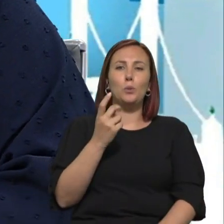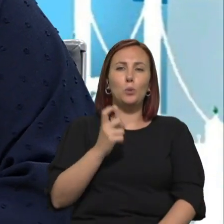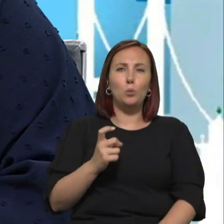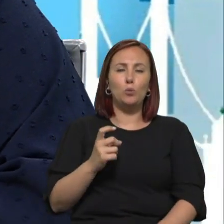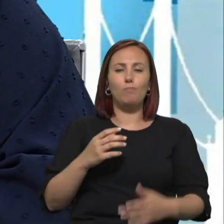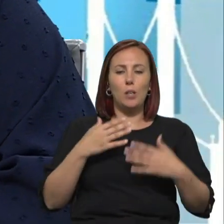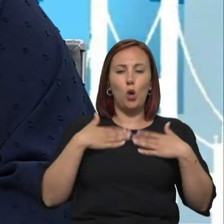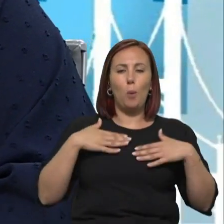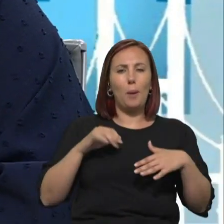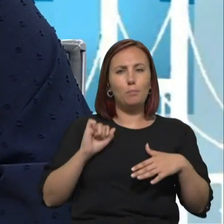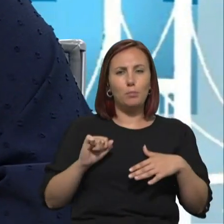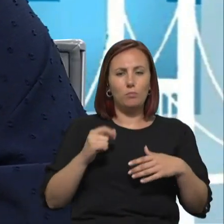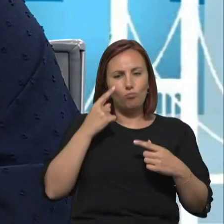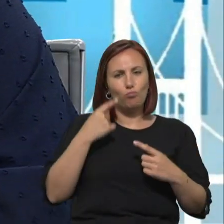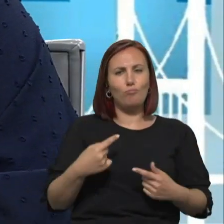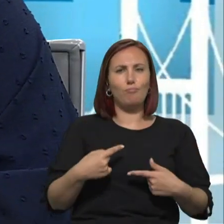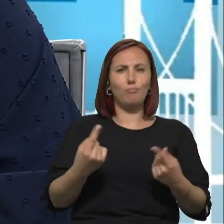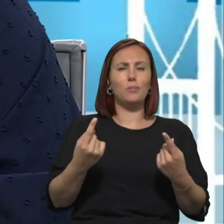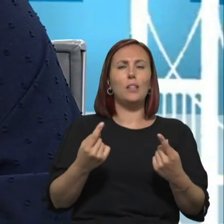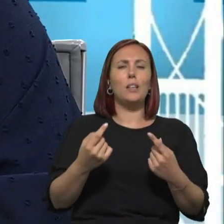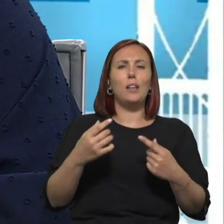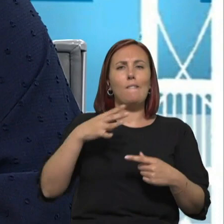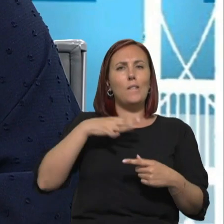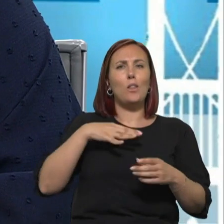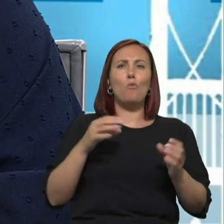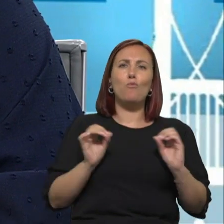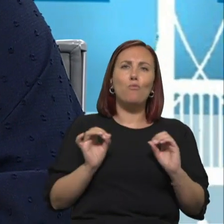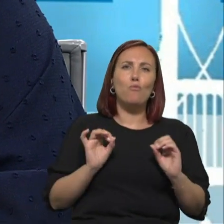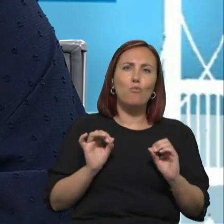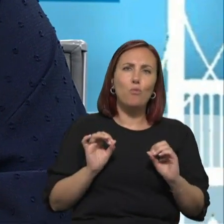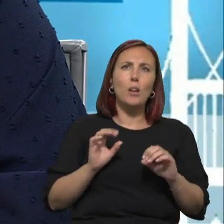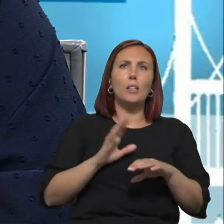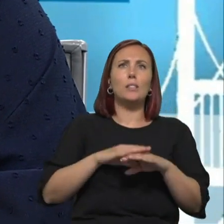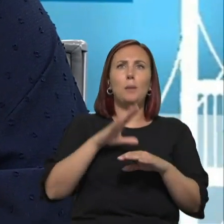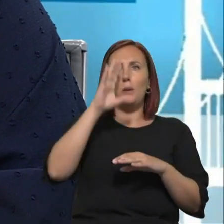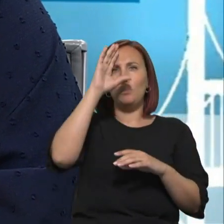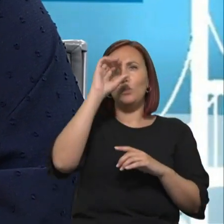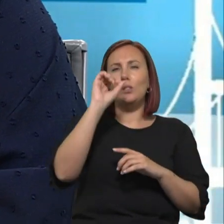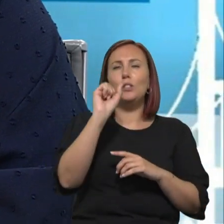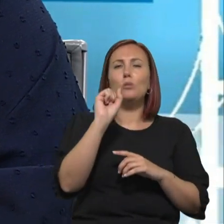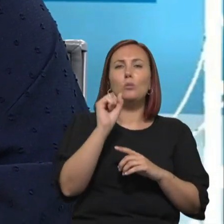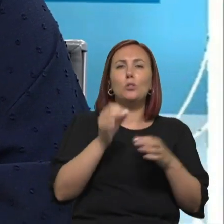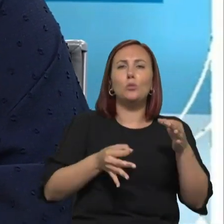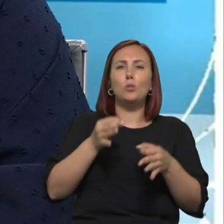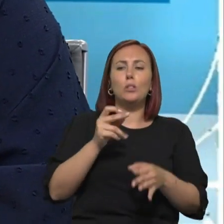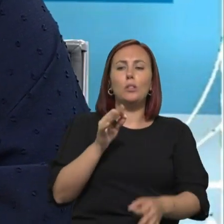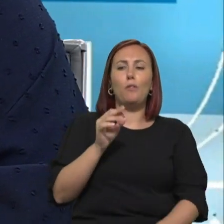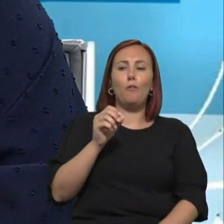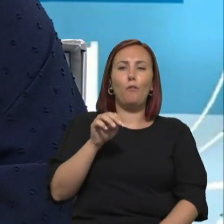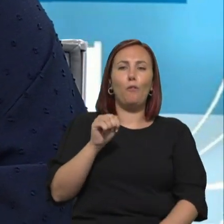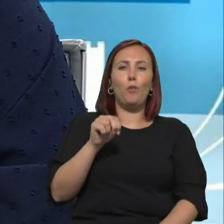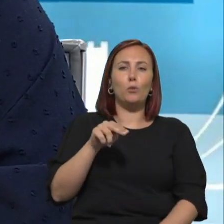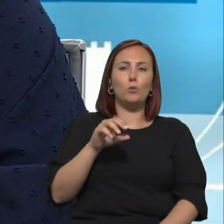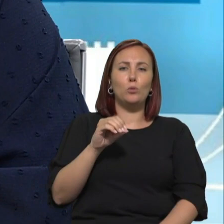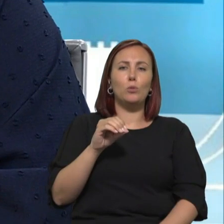sem medo. Às tantas ele consegue um salvo-conduto do então Ministro da Justiça, Afonso Costa, o que lhe permitia andar